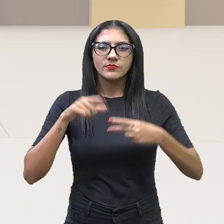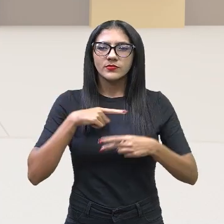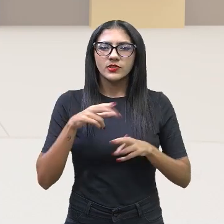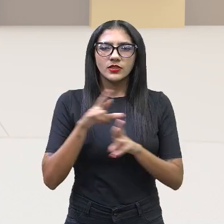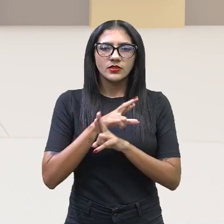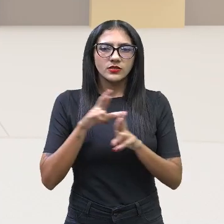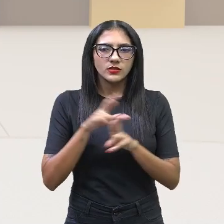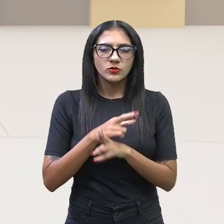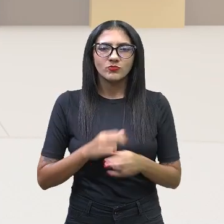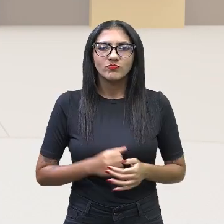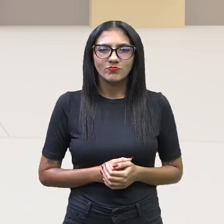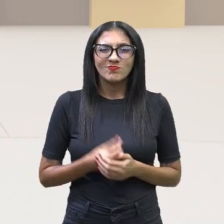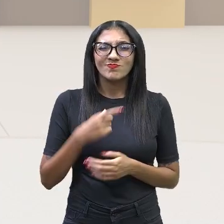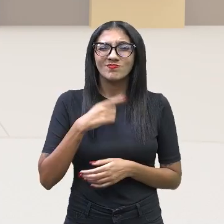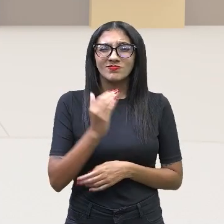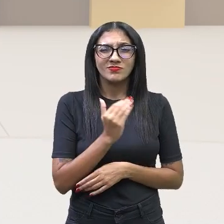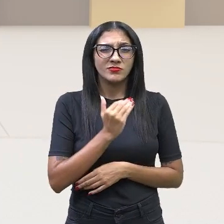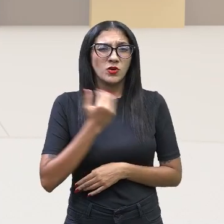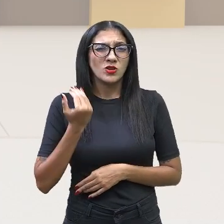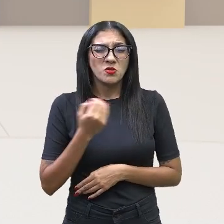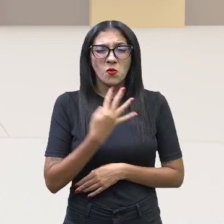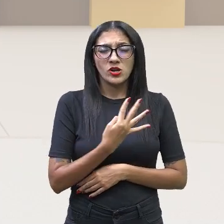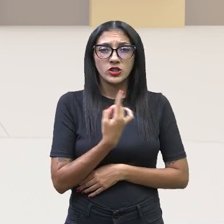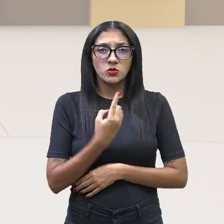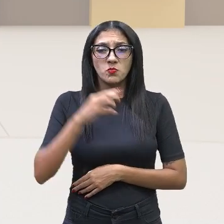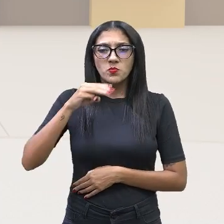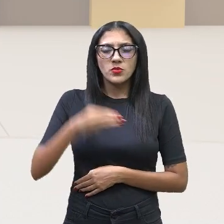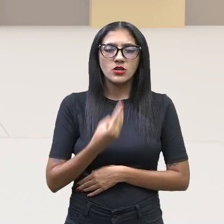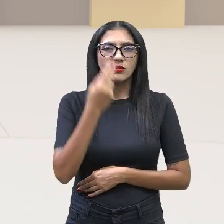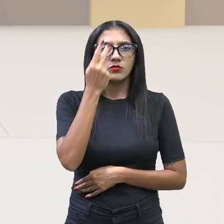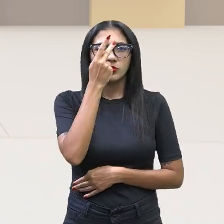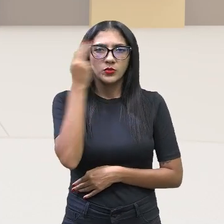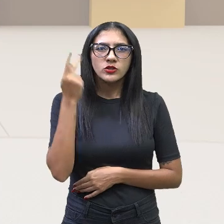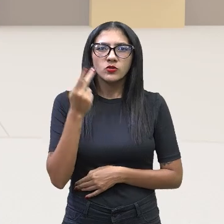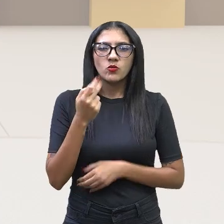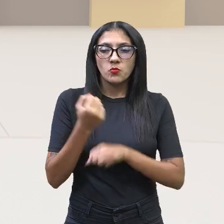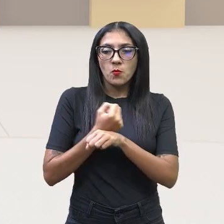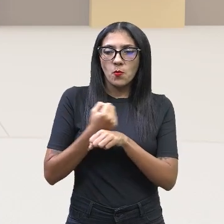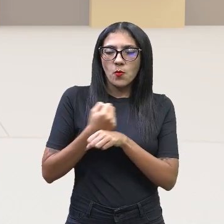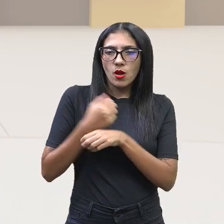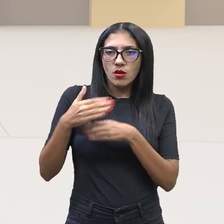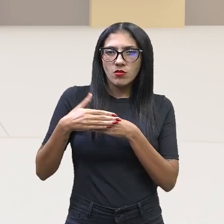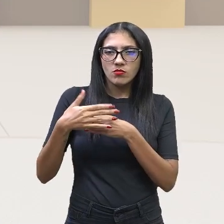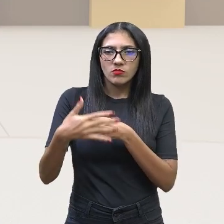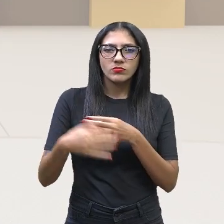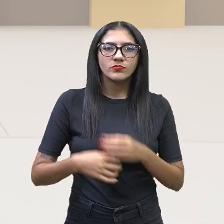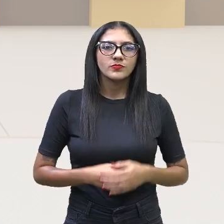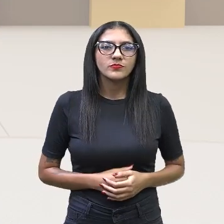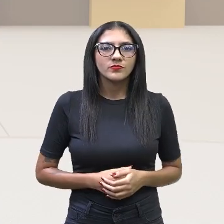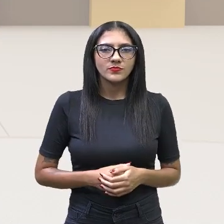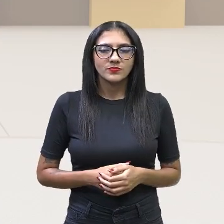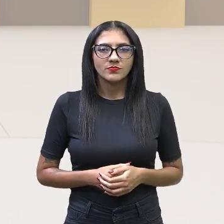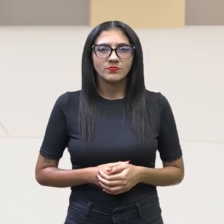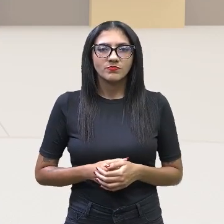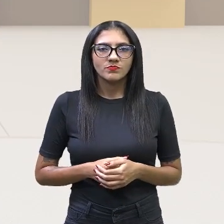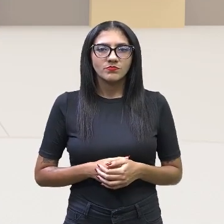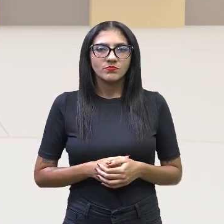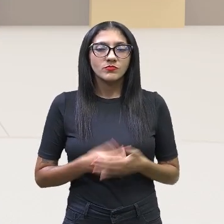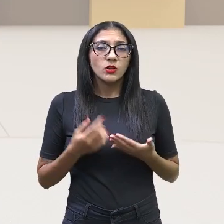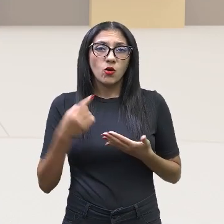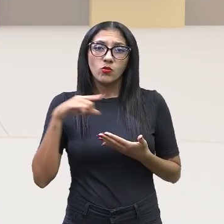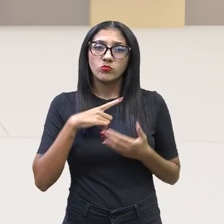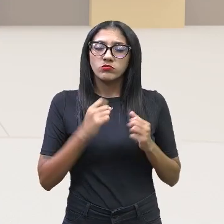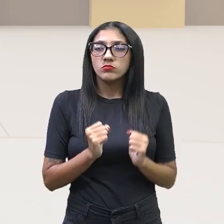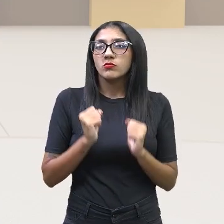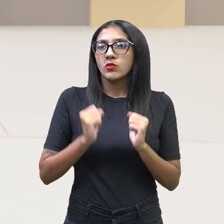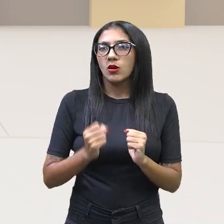matam 41 milhões de pessoas ao ano. Olha, vocês podem, bem aqui se vocês quiserem, vocês